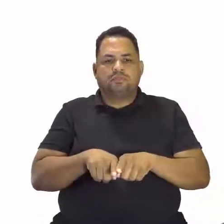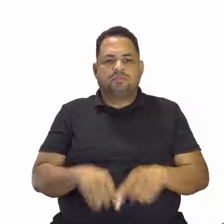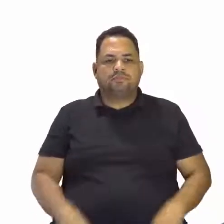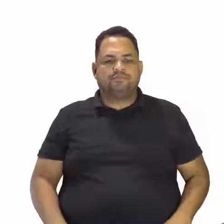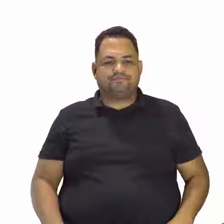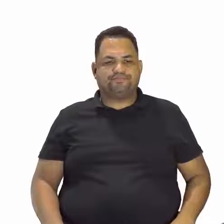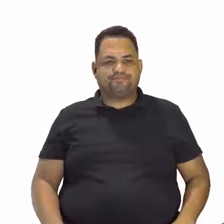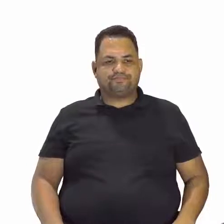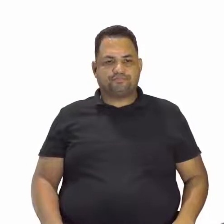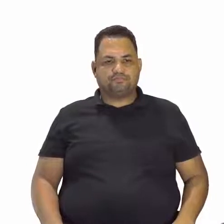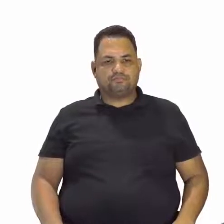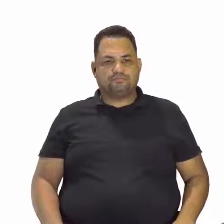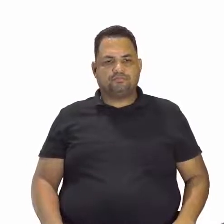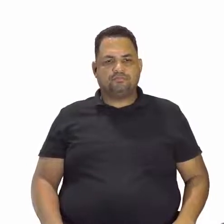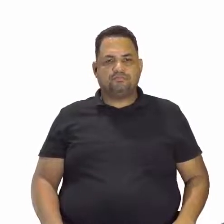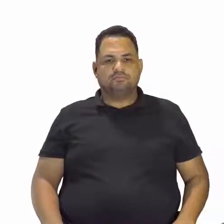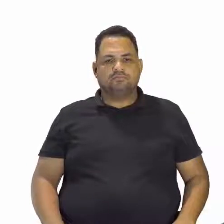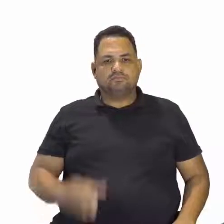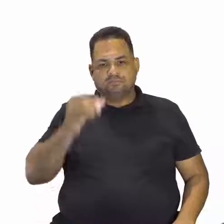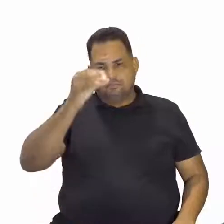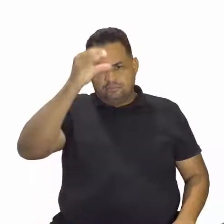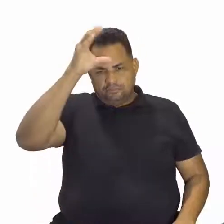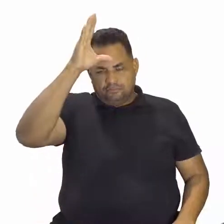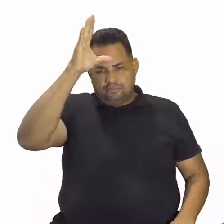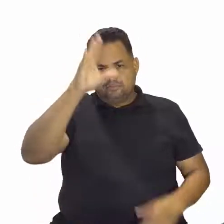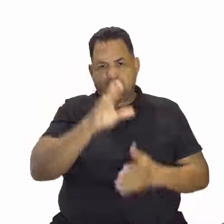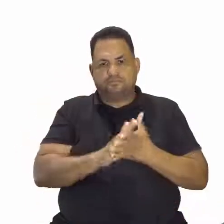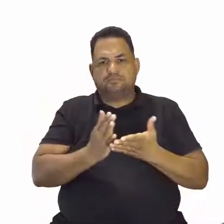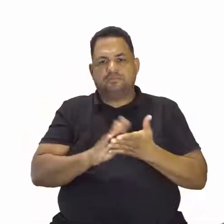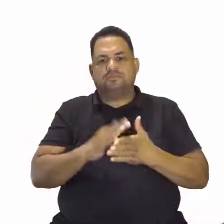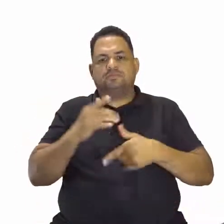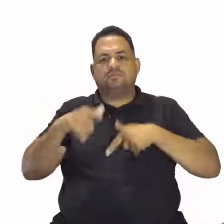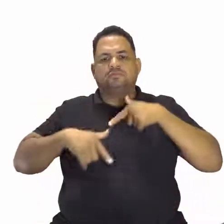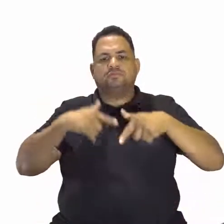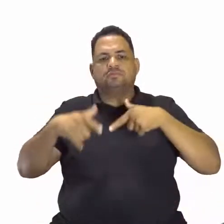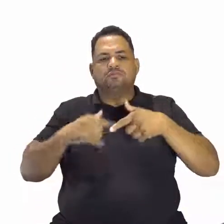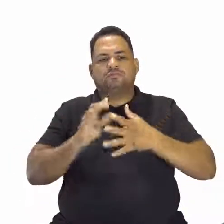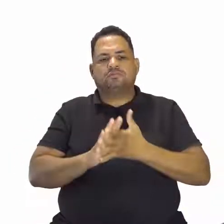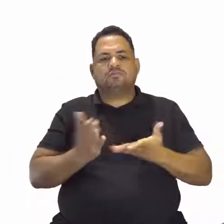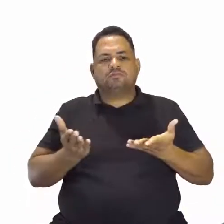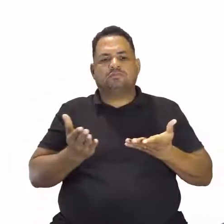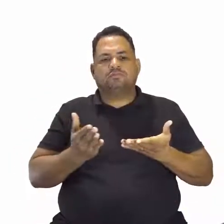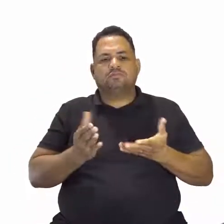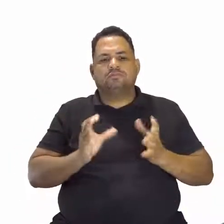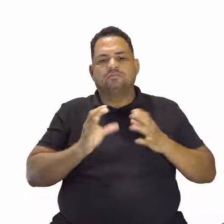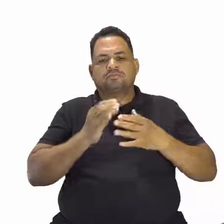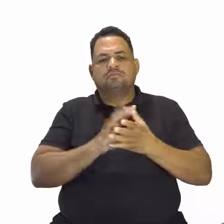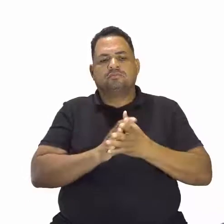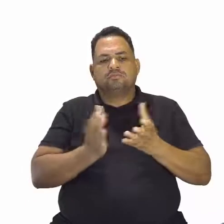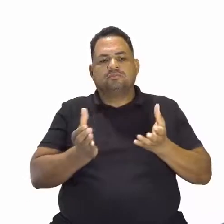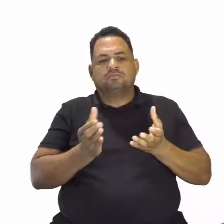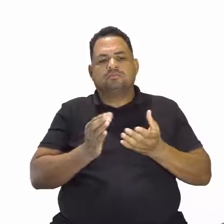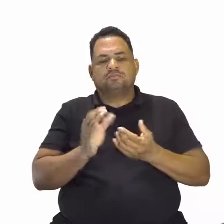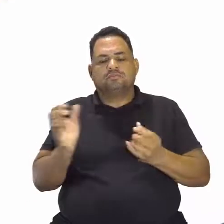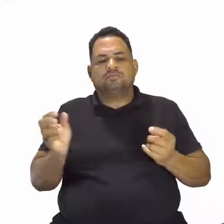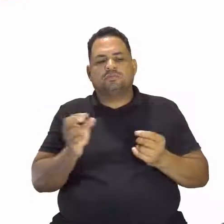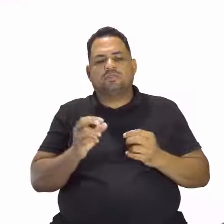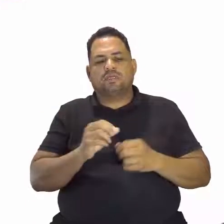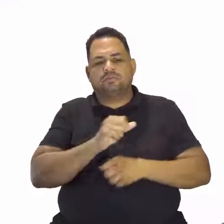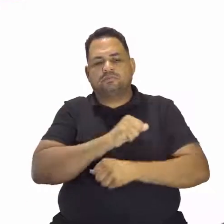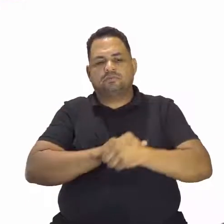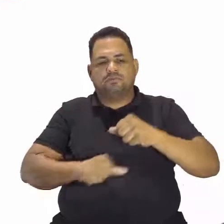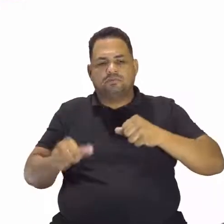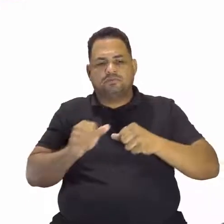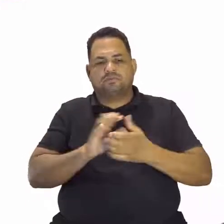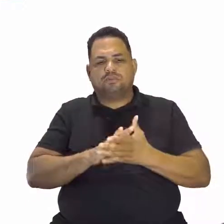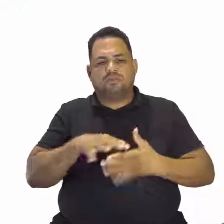os conhecimentos tradicionais, eles são produzidos e gerados de forma coletiva, com base em ampla troca e circulação de ideias